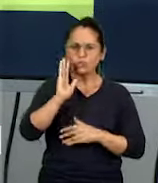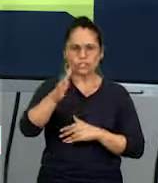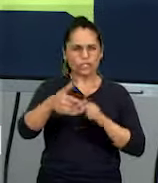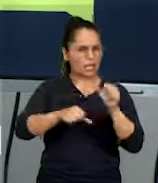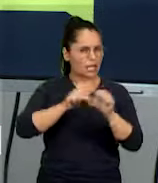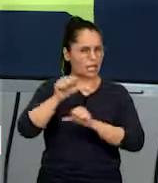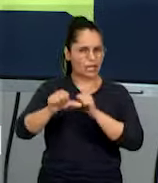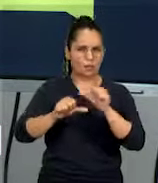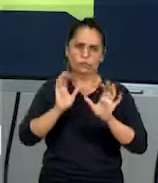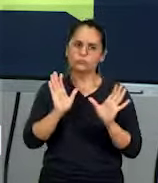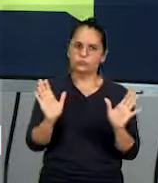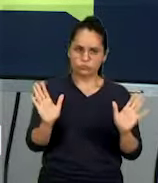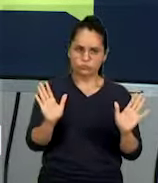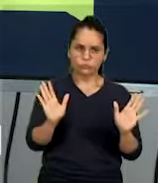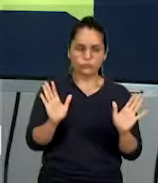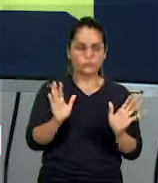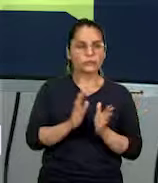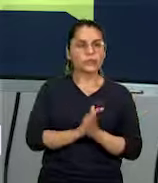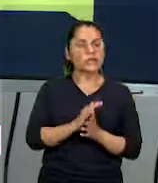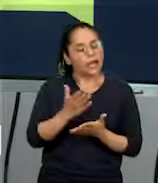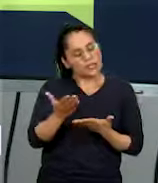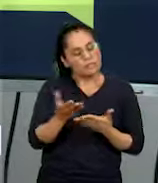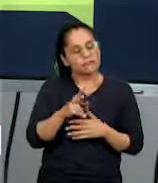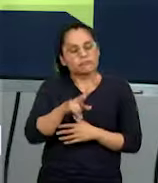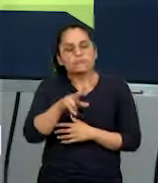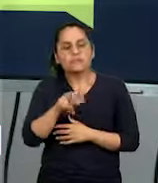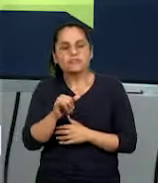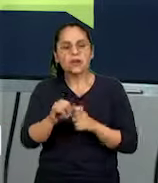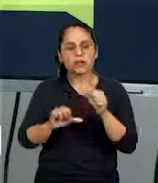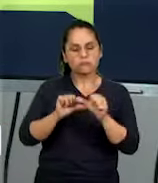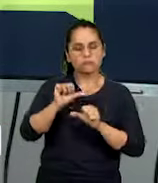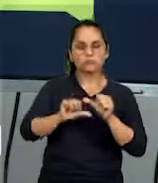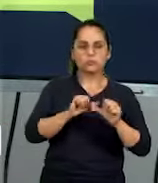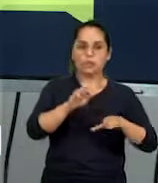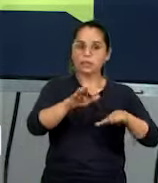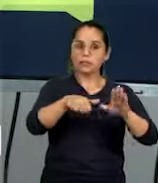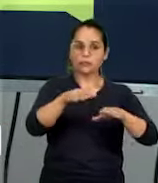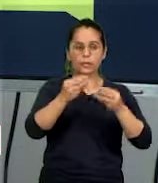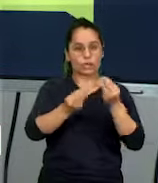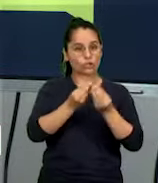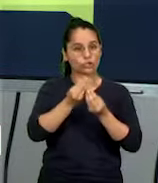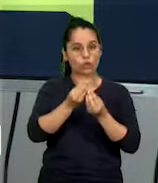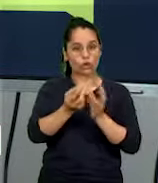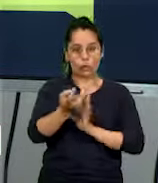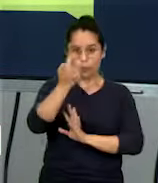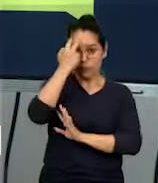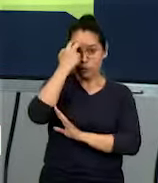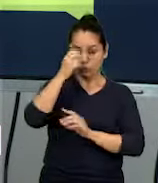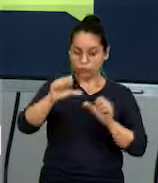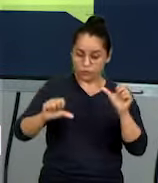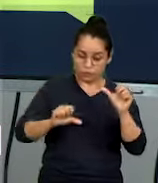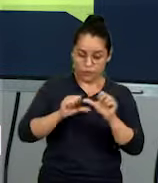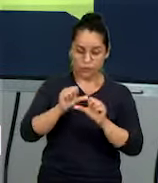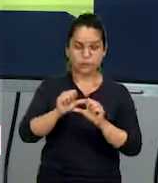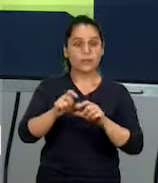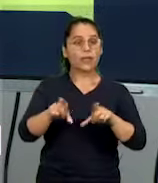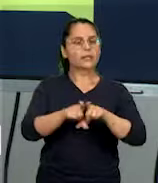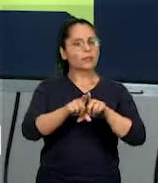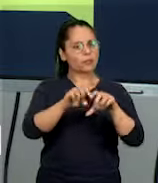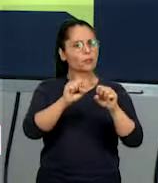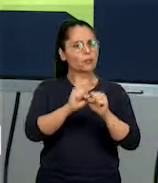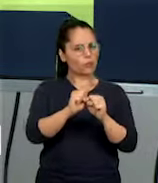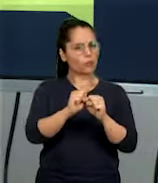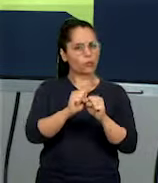jeito mais. E os ritos vão mudando de acordo com a transformação da cultura e também